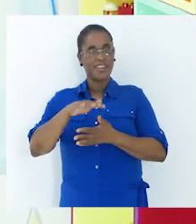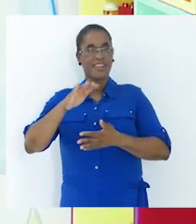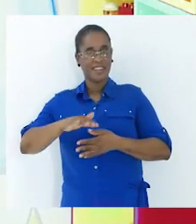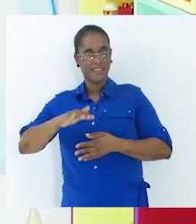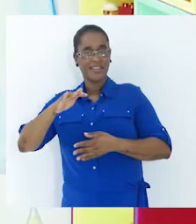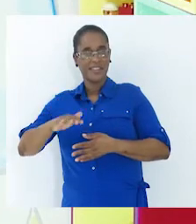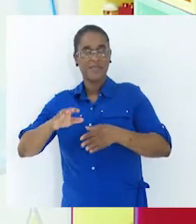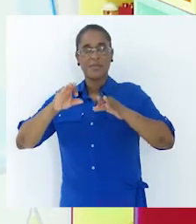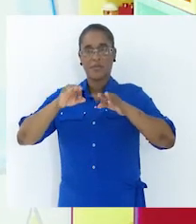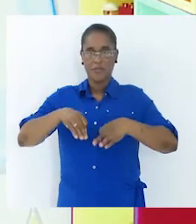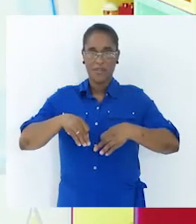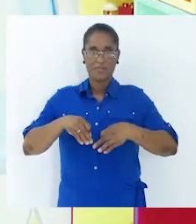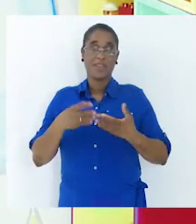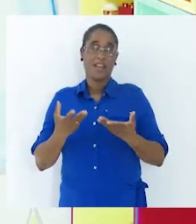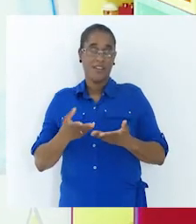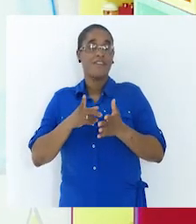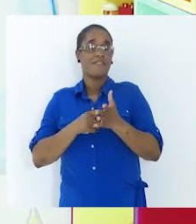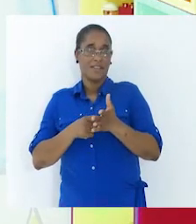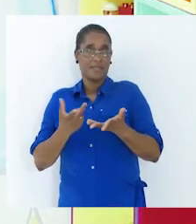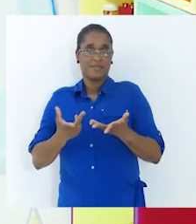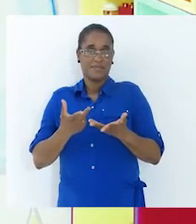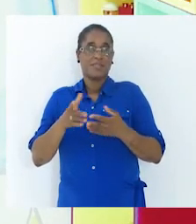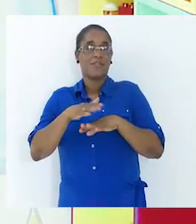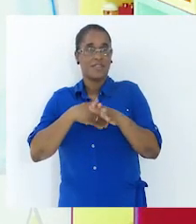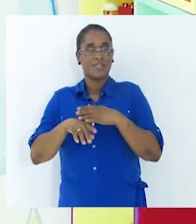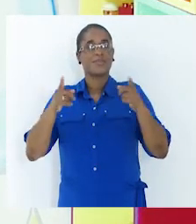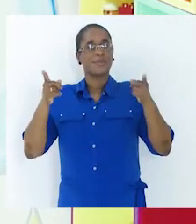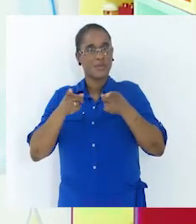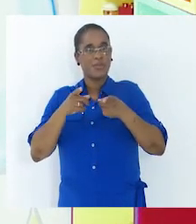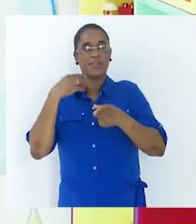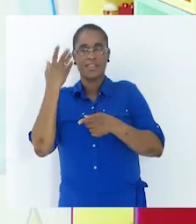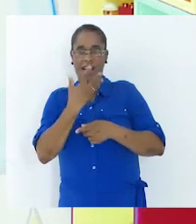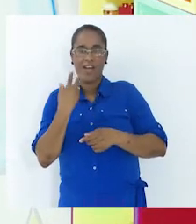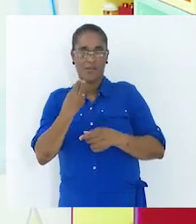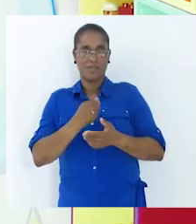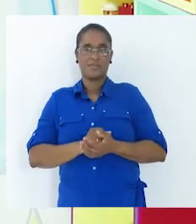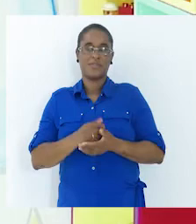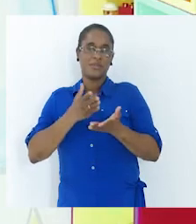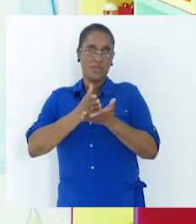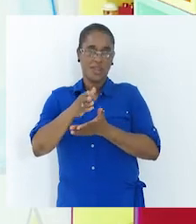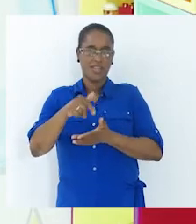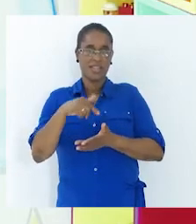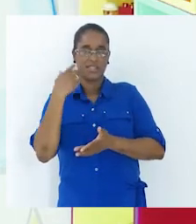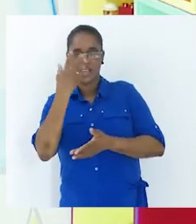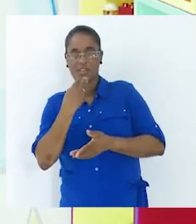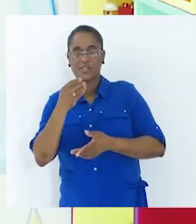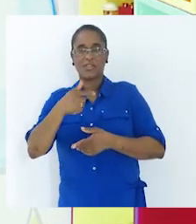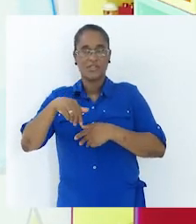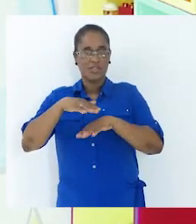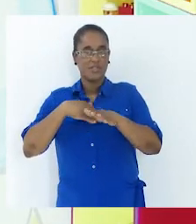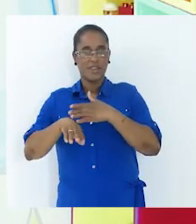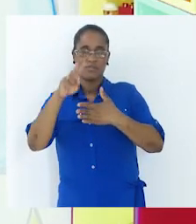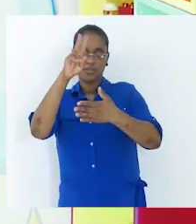lentamente para o fim, resta-me então fazer a síntese da aula. Durante esta aula, falamos de